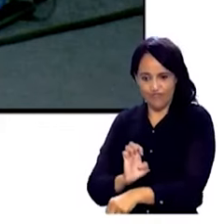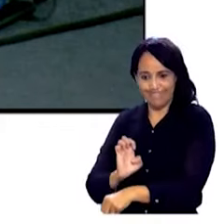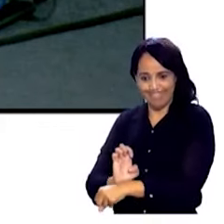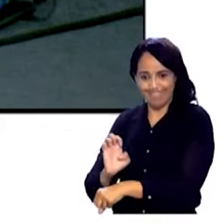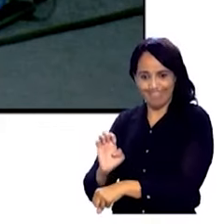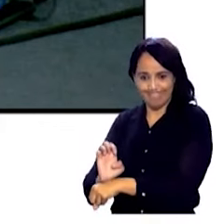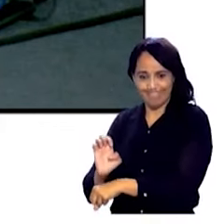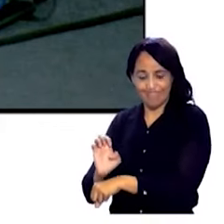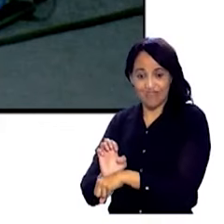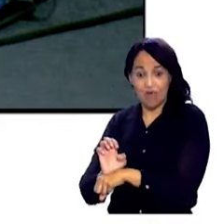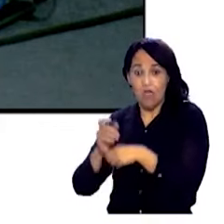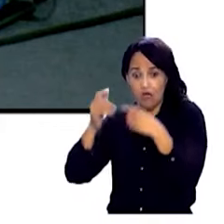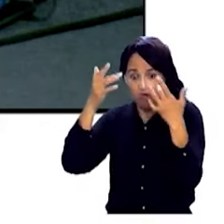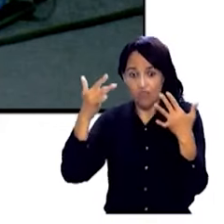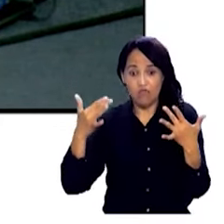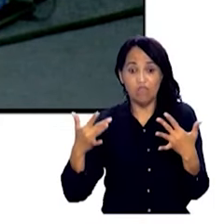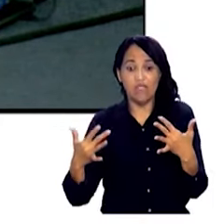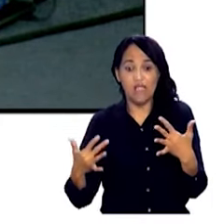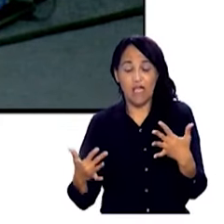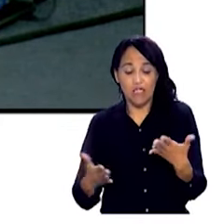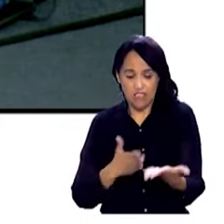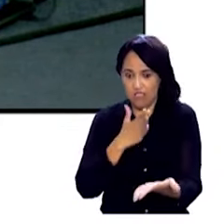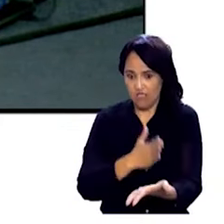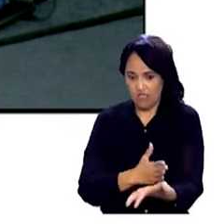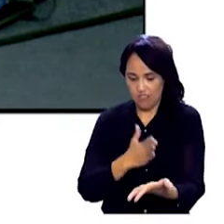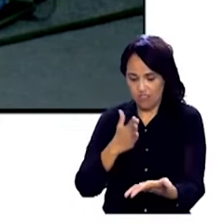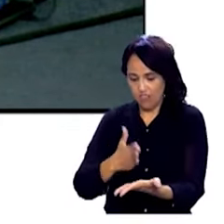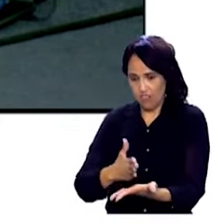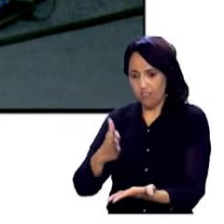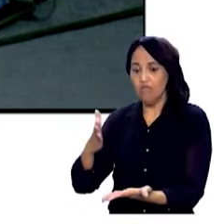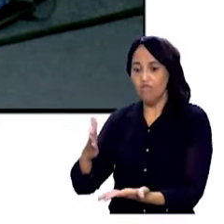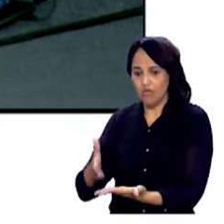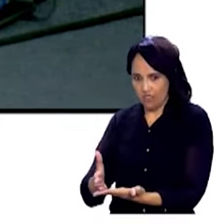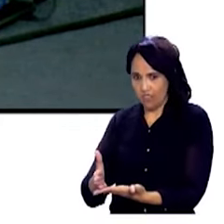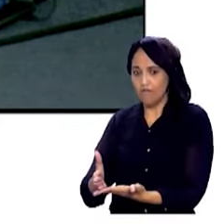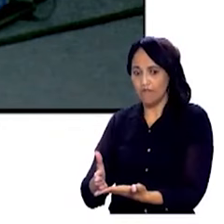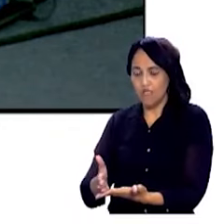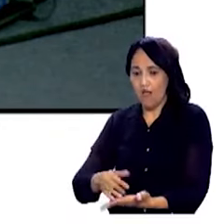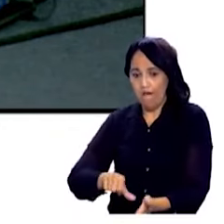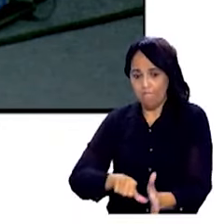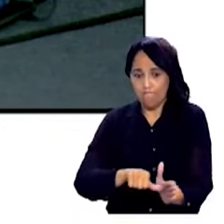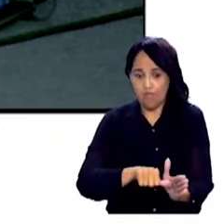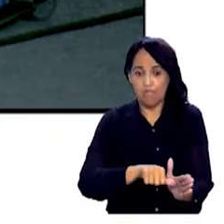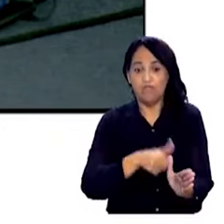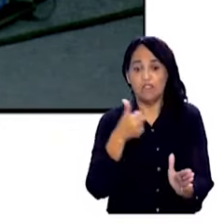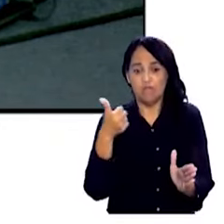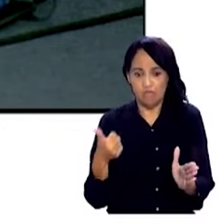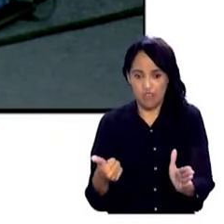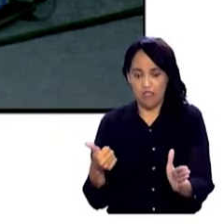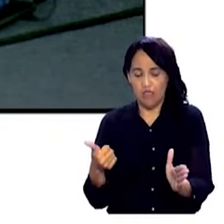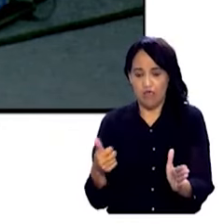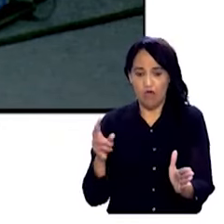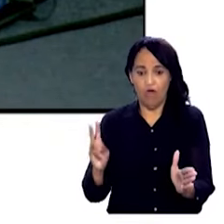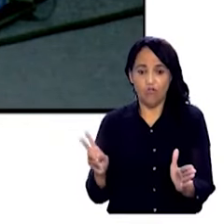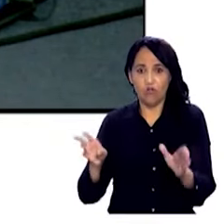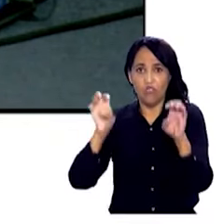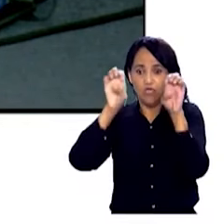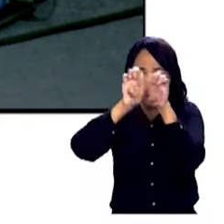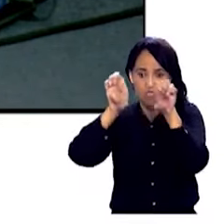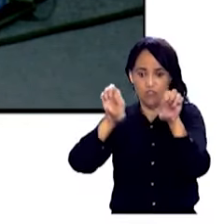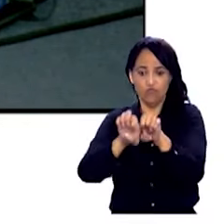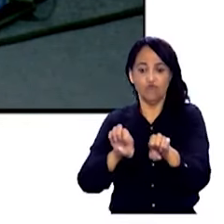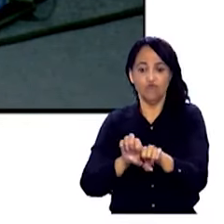preciso fazer eu preciso fazer isso em três partes em primeiro lugar seguindo a bom em primeiro lugar seguindo não só a estrutura em três partes do Professor